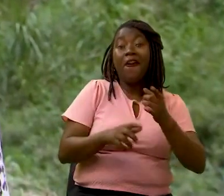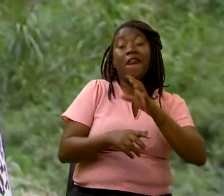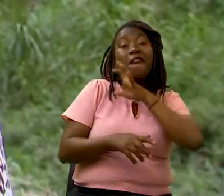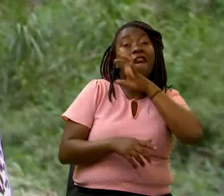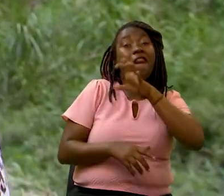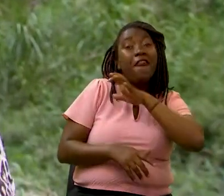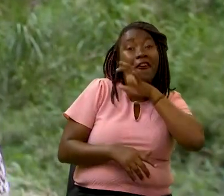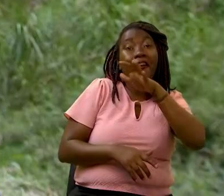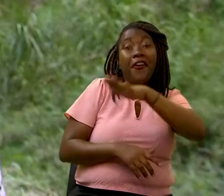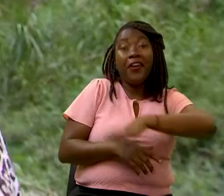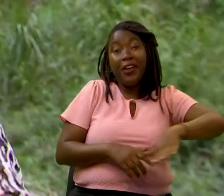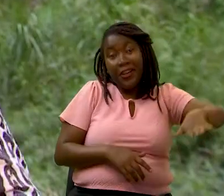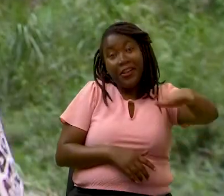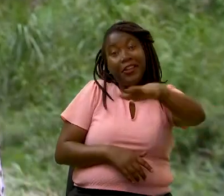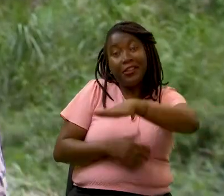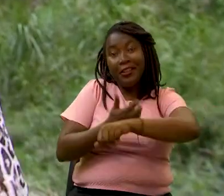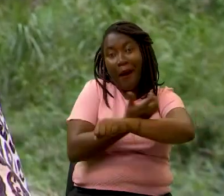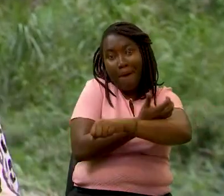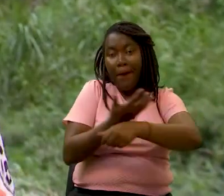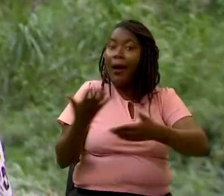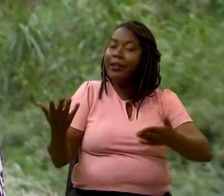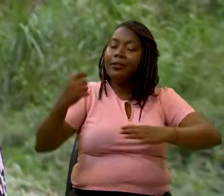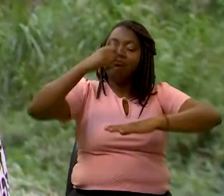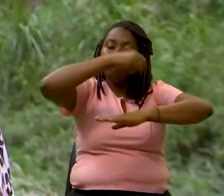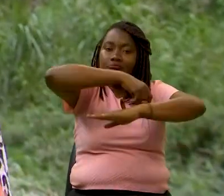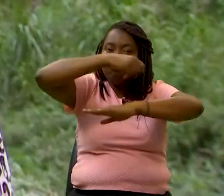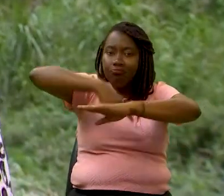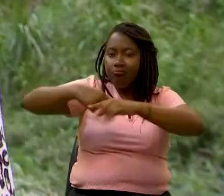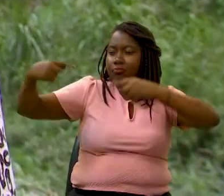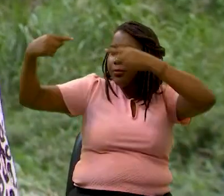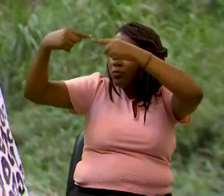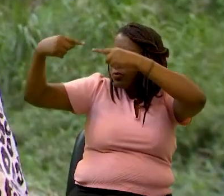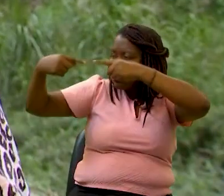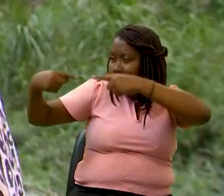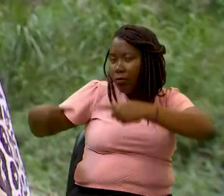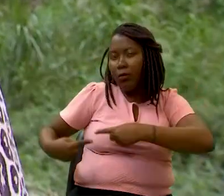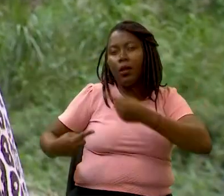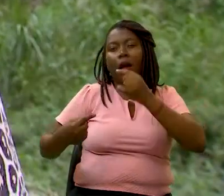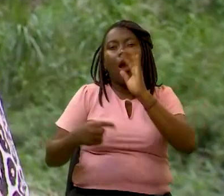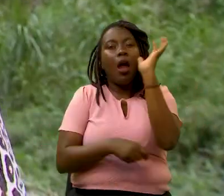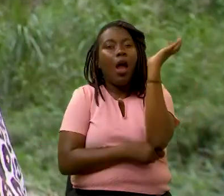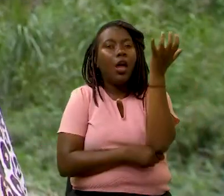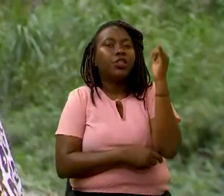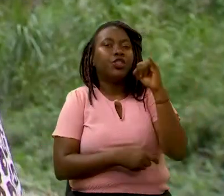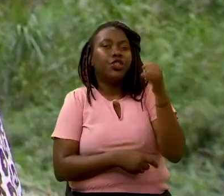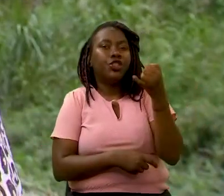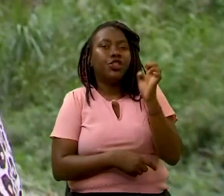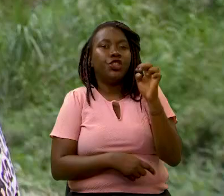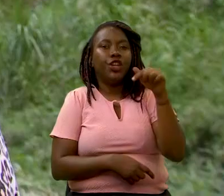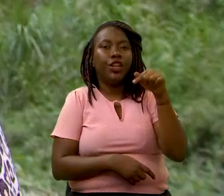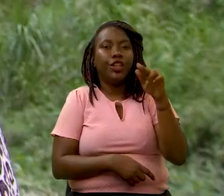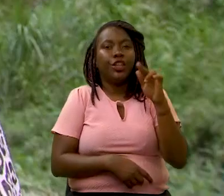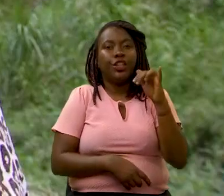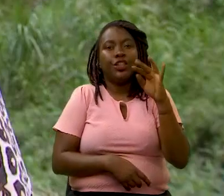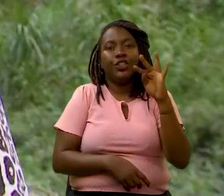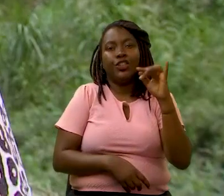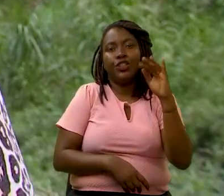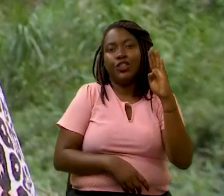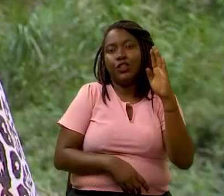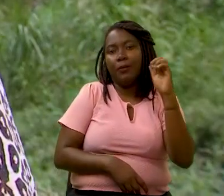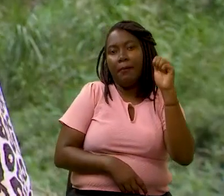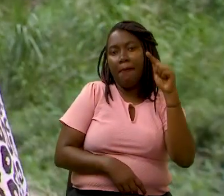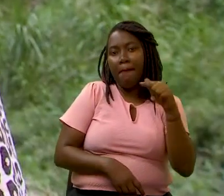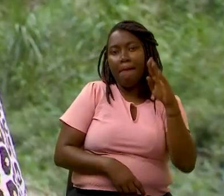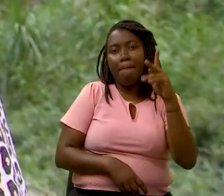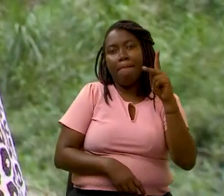lá da mata. Então a gente faz esse plantio com espécies aqui da região de Mata Atlântica, que nem o jequitibá, a peroba, o